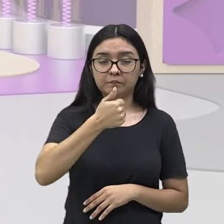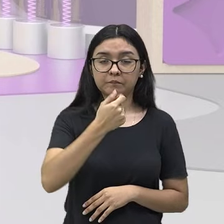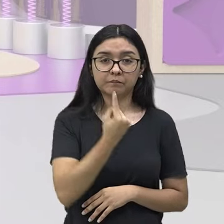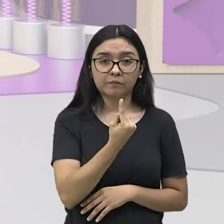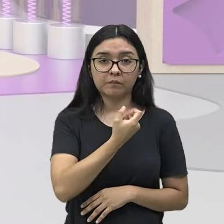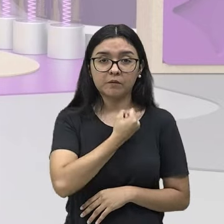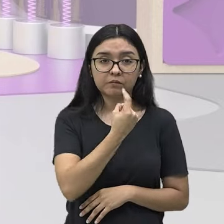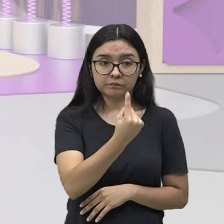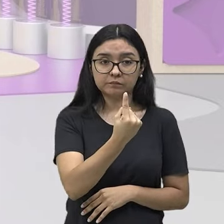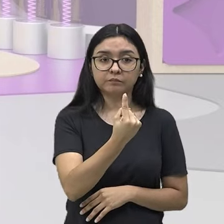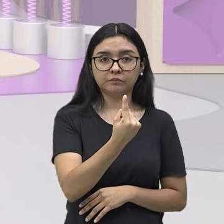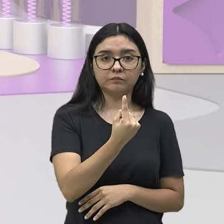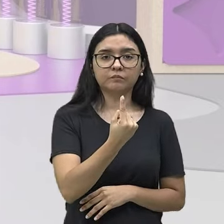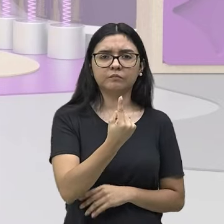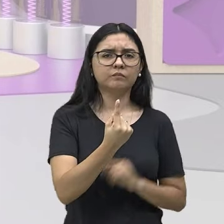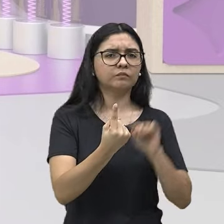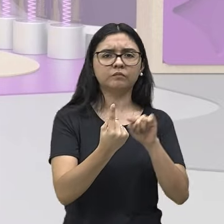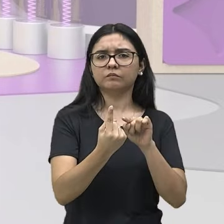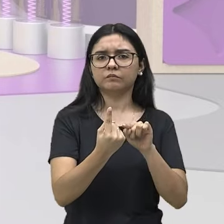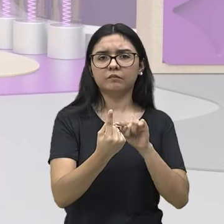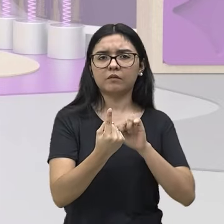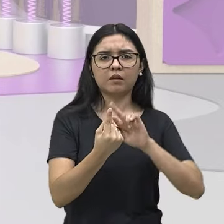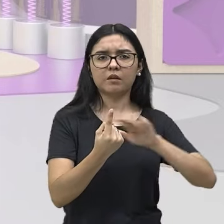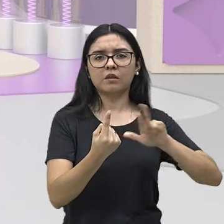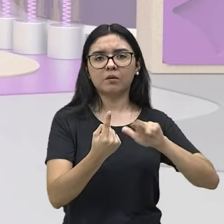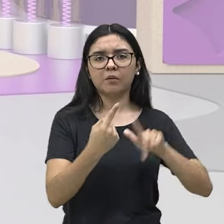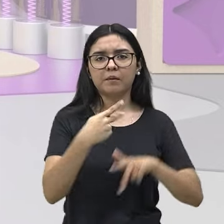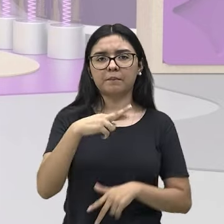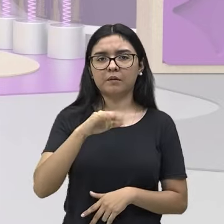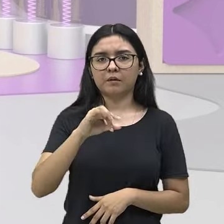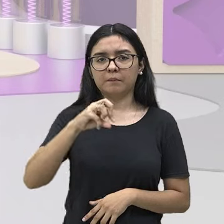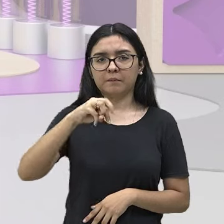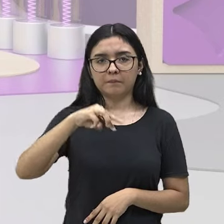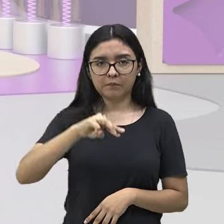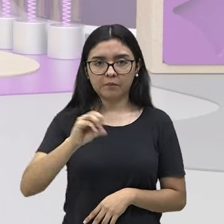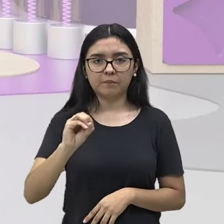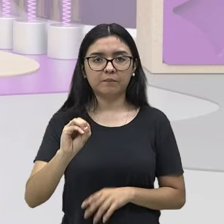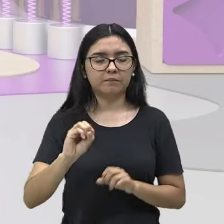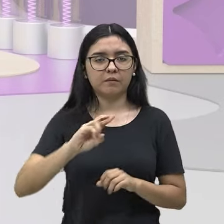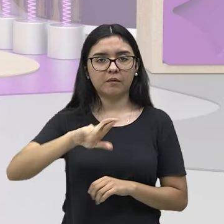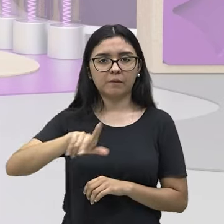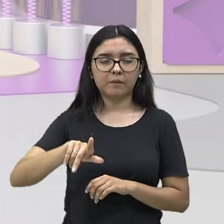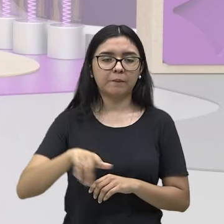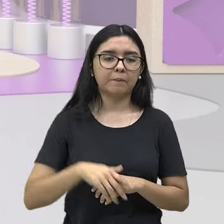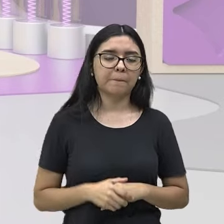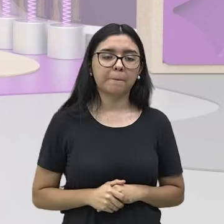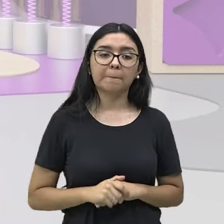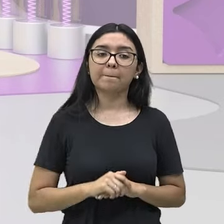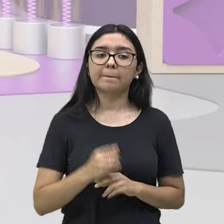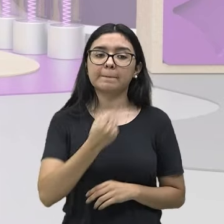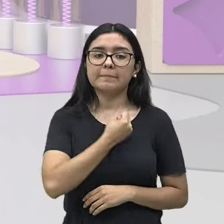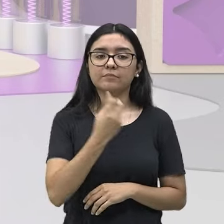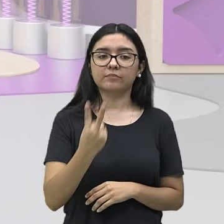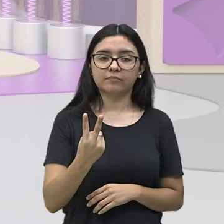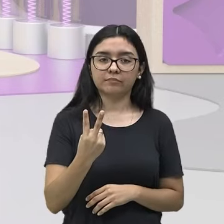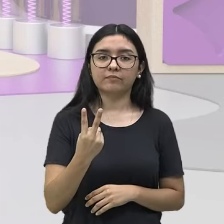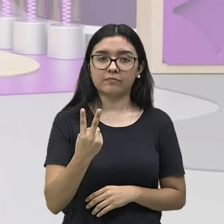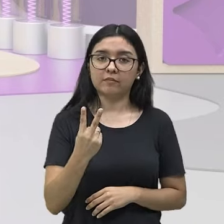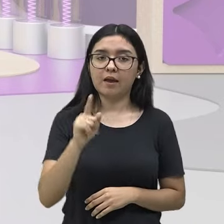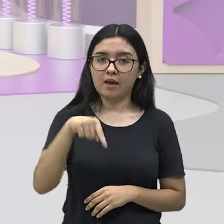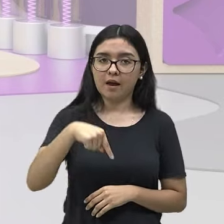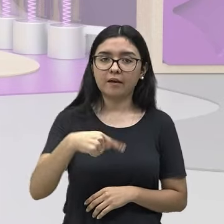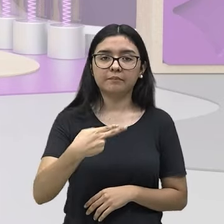número 1, gente, ele não é primo, ok? Número 2. O 2 é